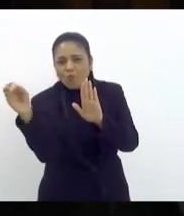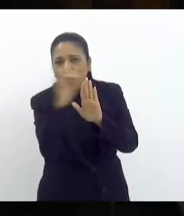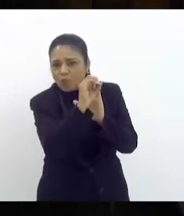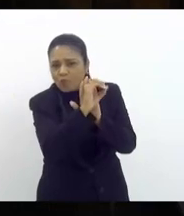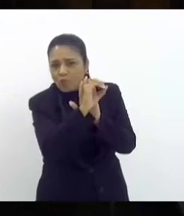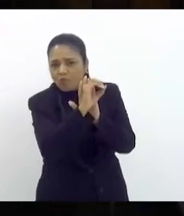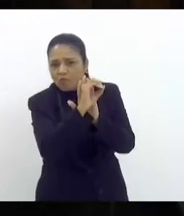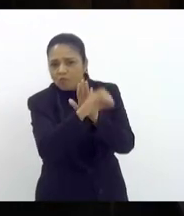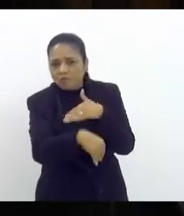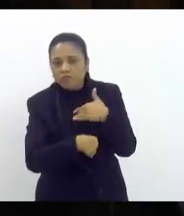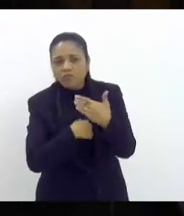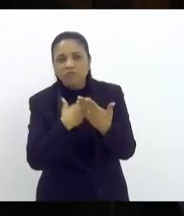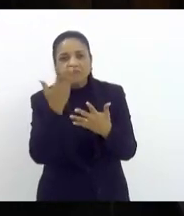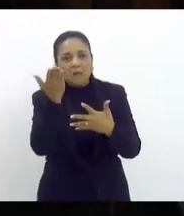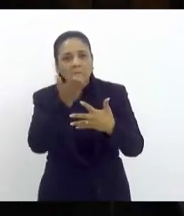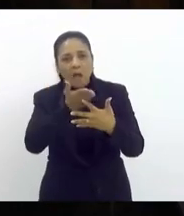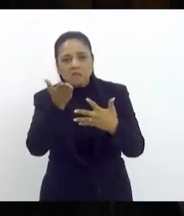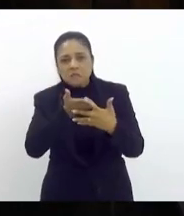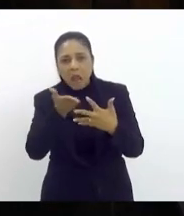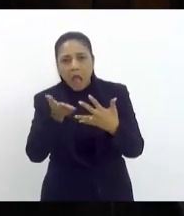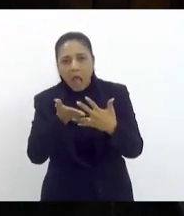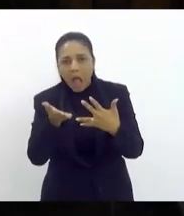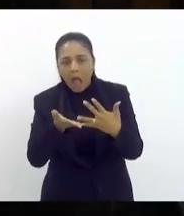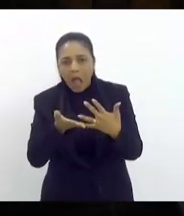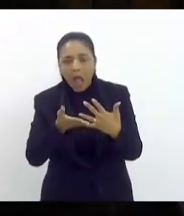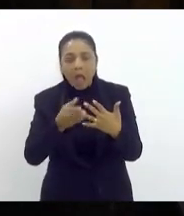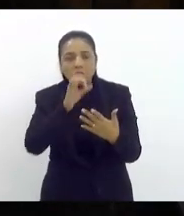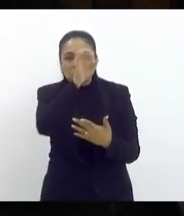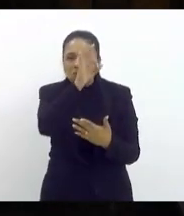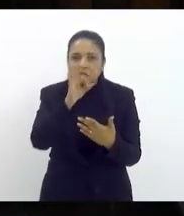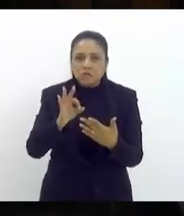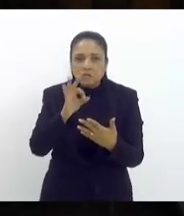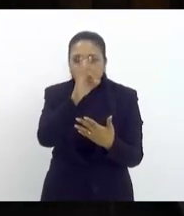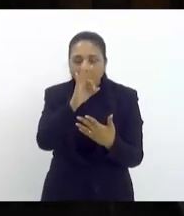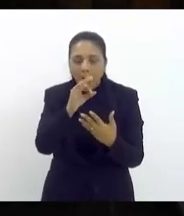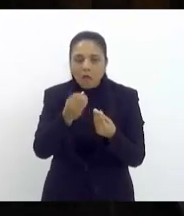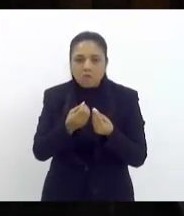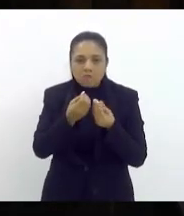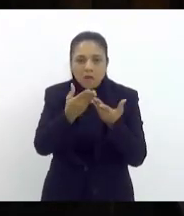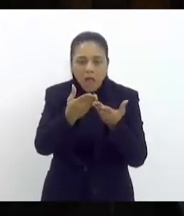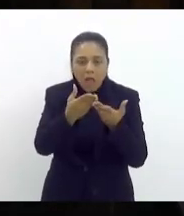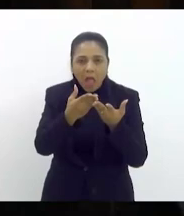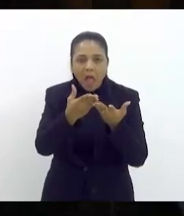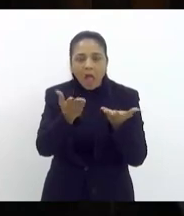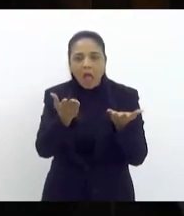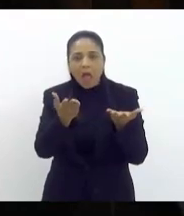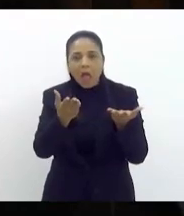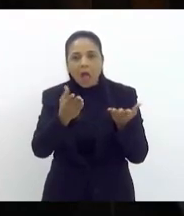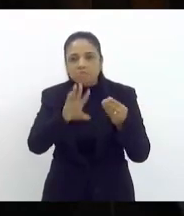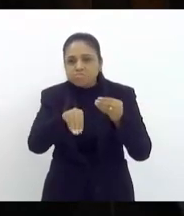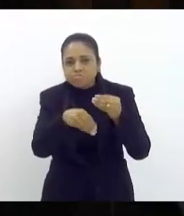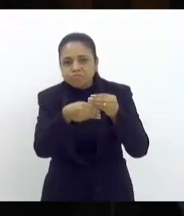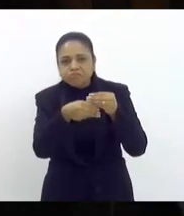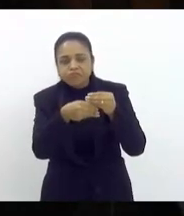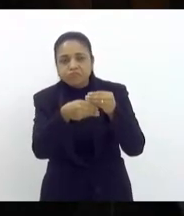nem de parcelar nem de dar um percentual transitório nada